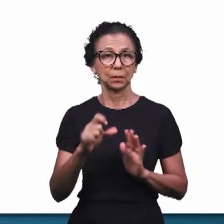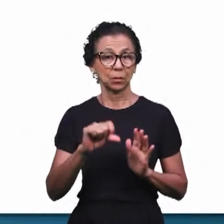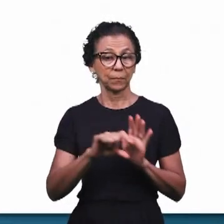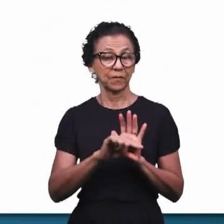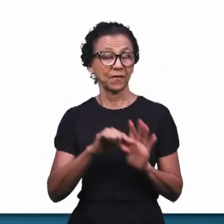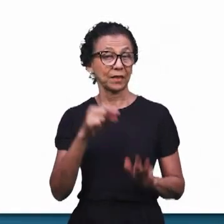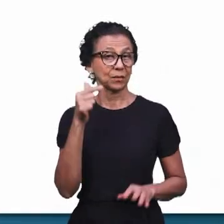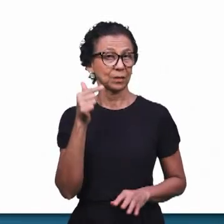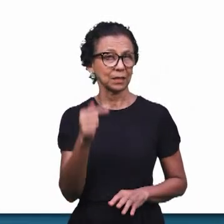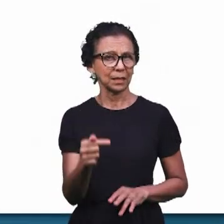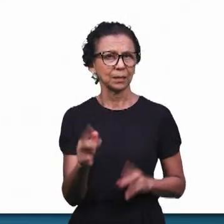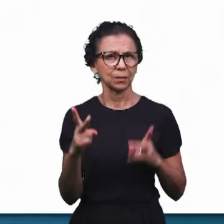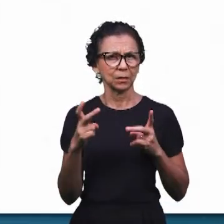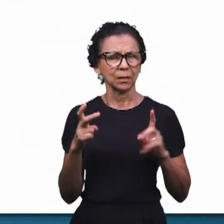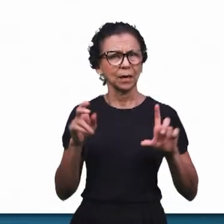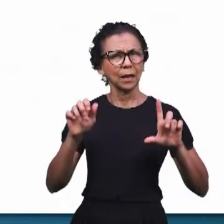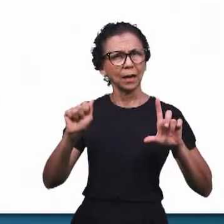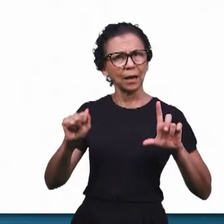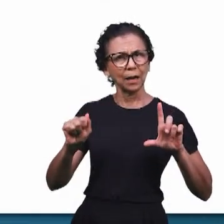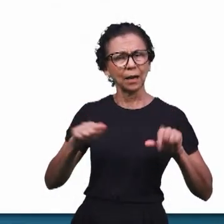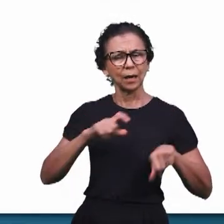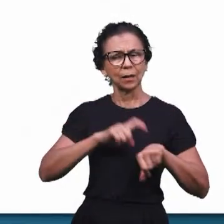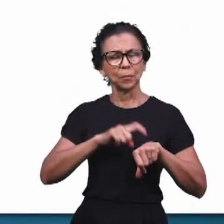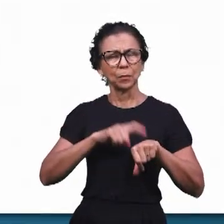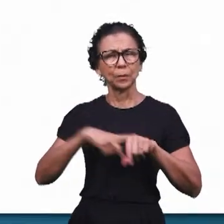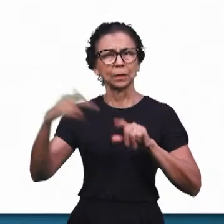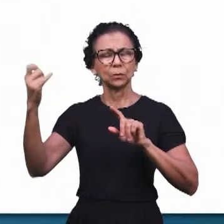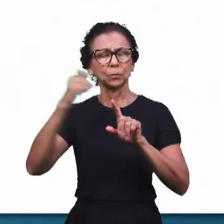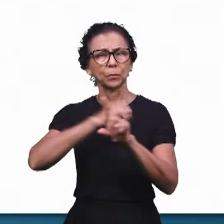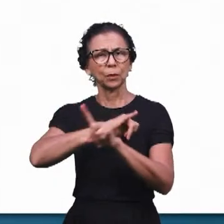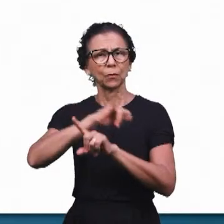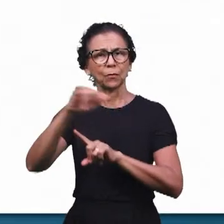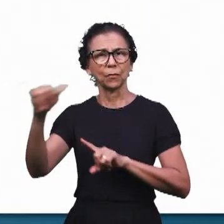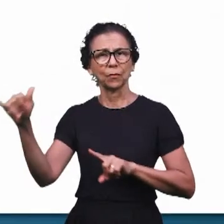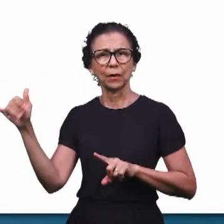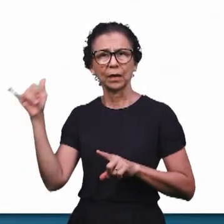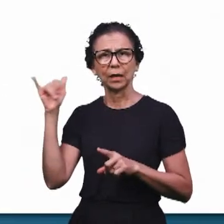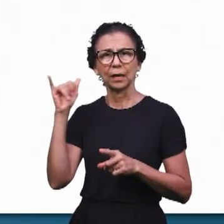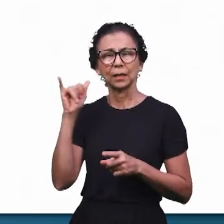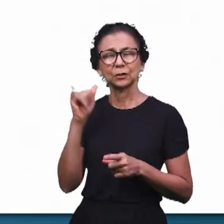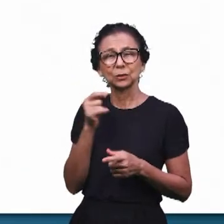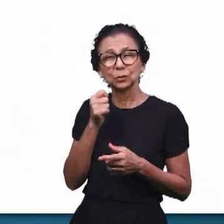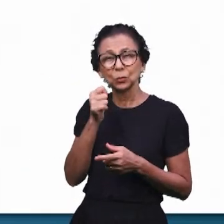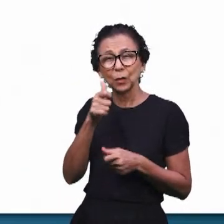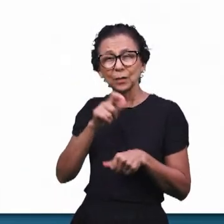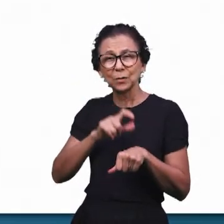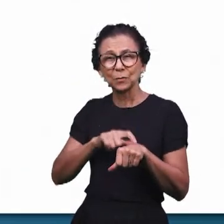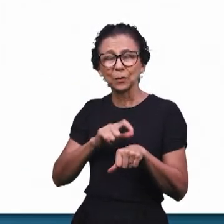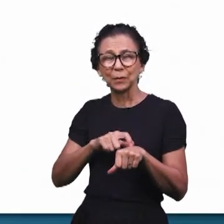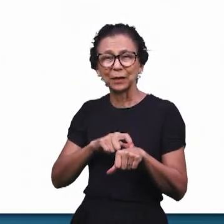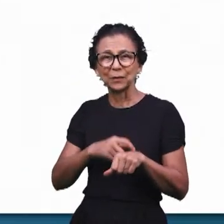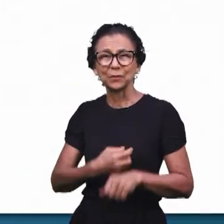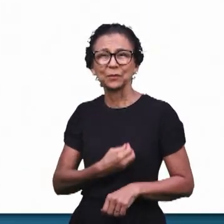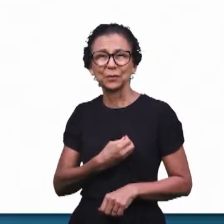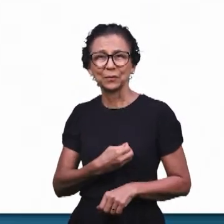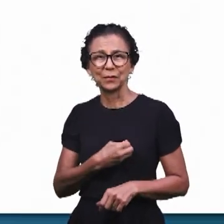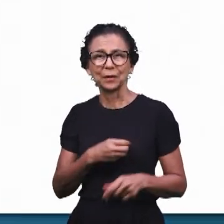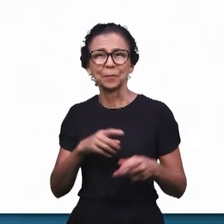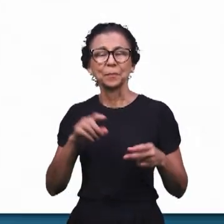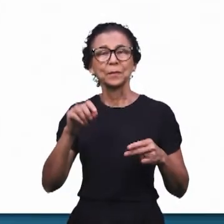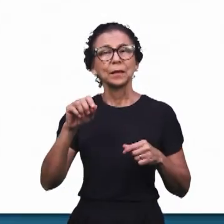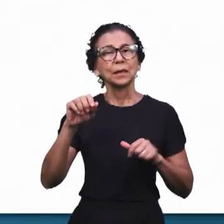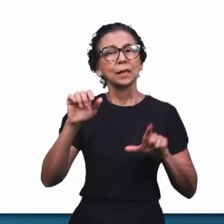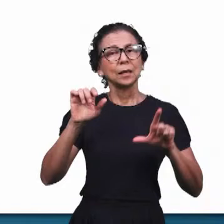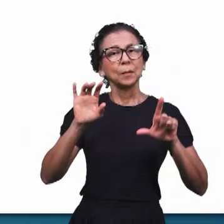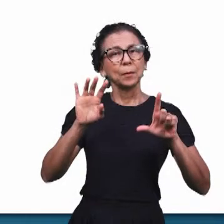7, identifique, letra A, o momento profético que estamos prestes a viver. E letra B, como